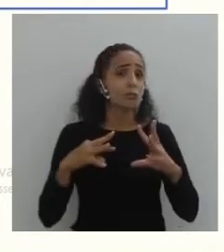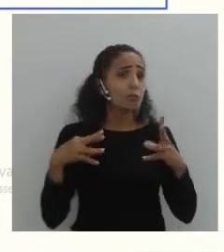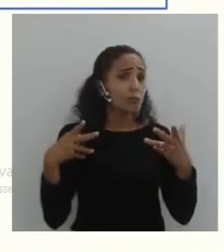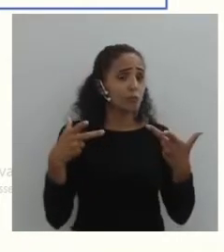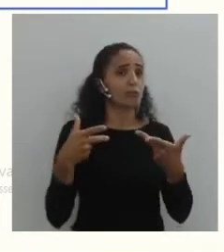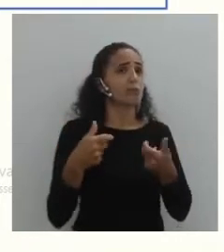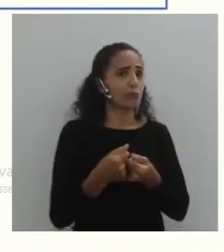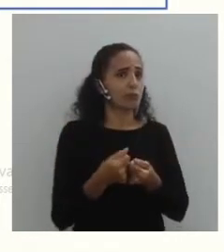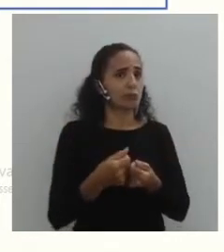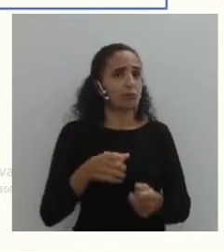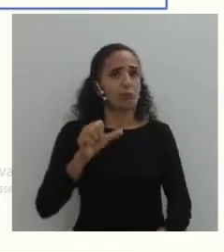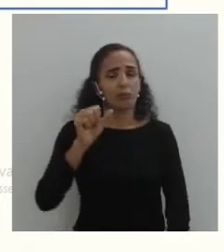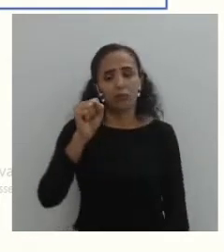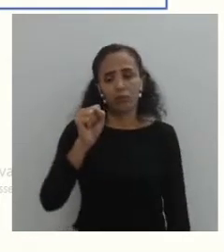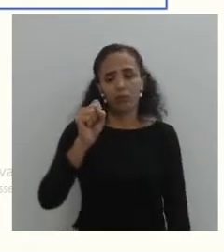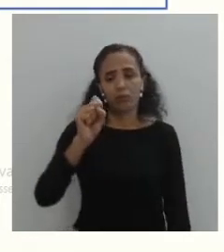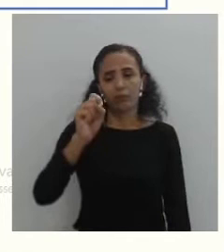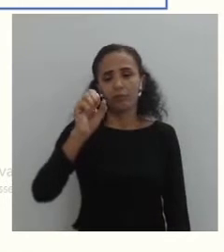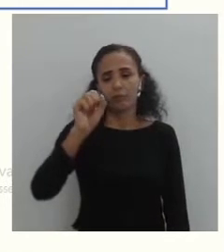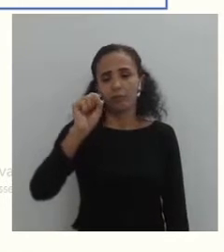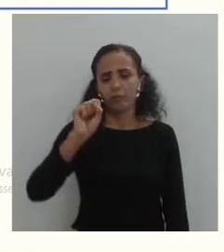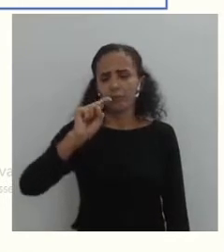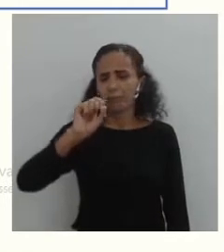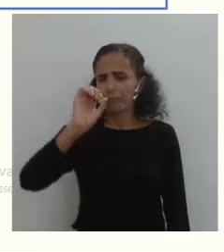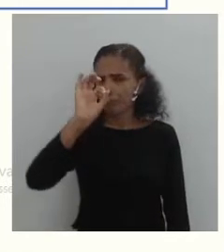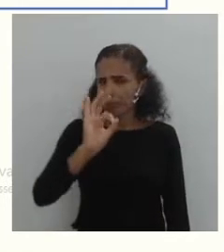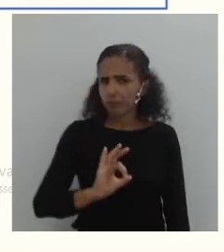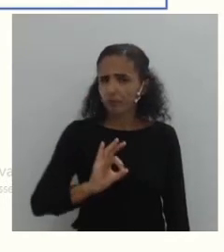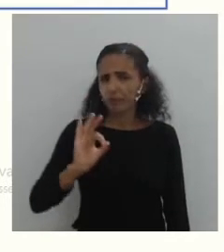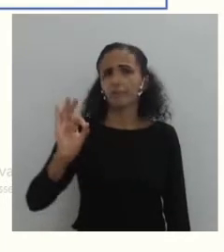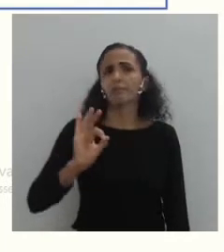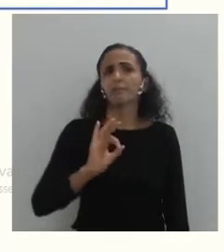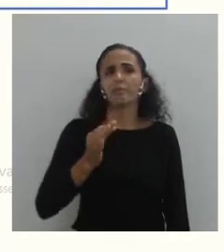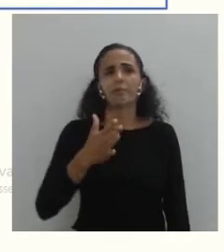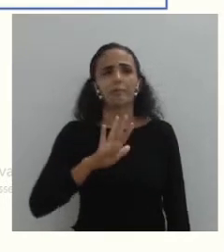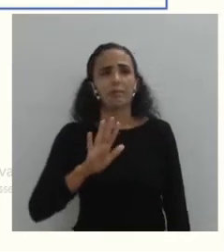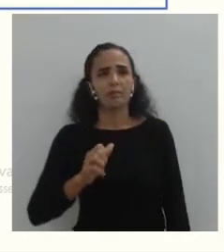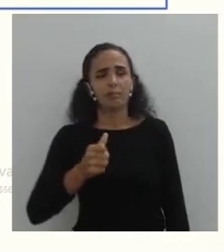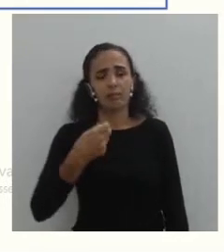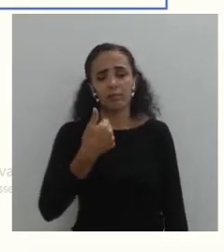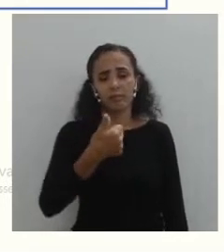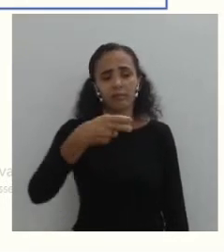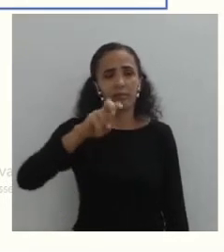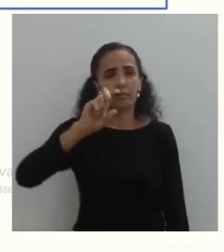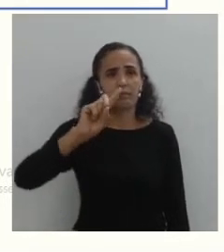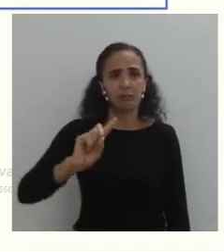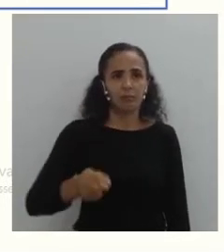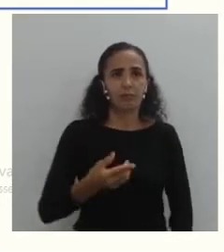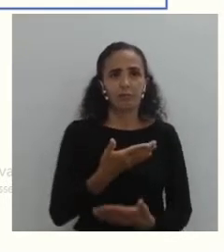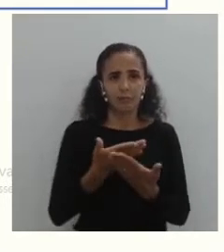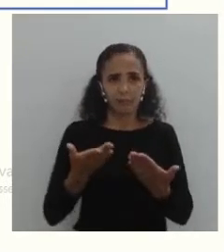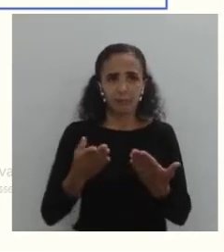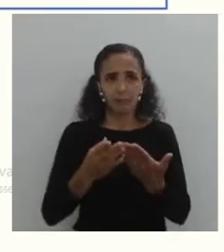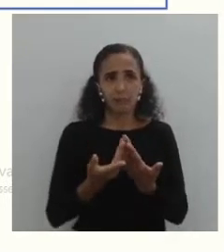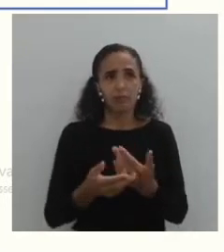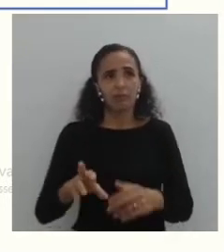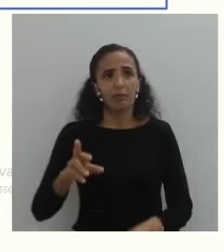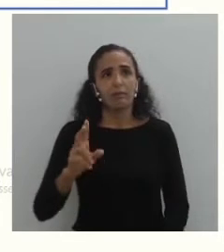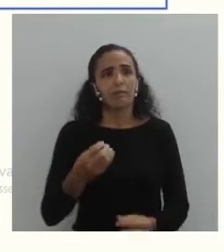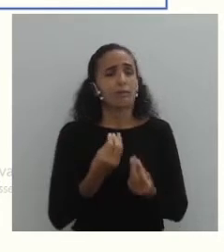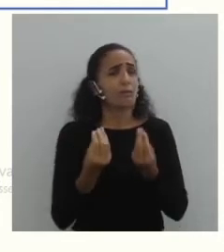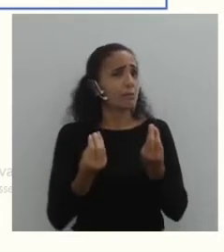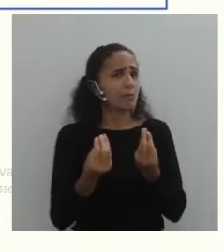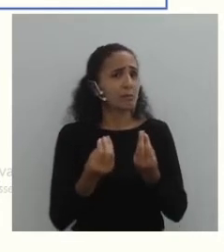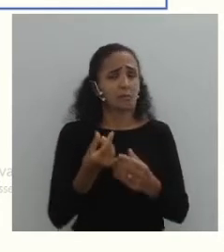neopentecostais. 8% da população, cerca de 15,3 milhões, declaram-se